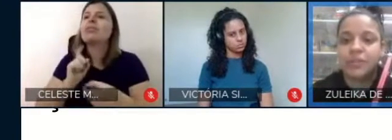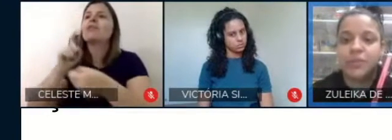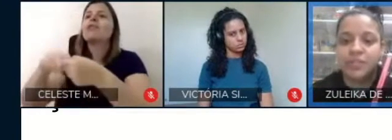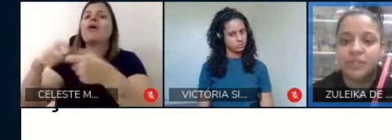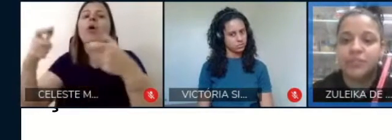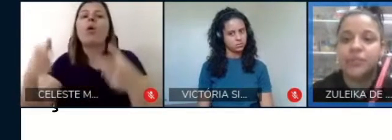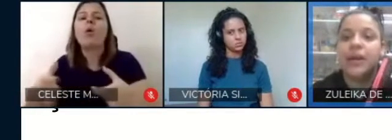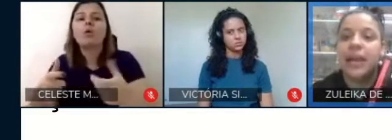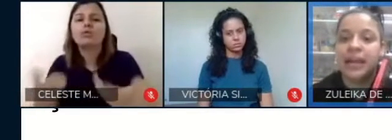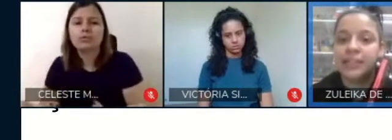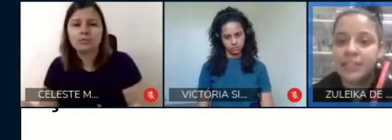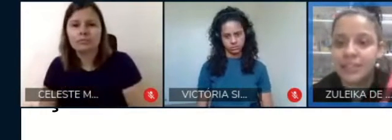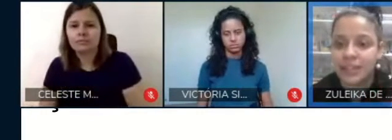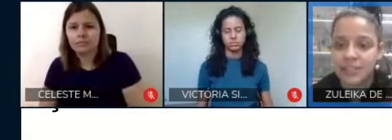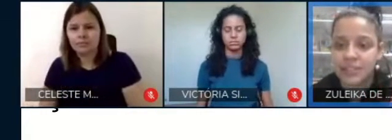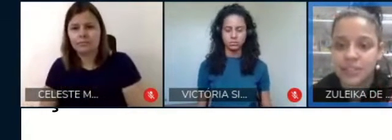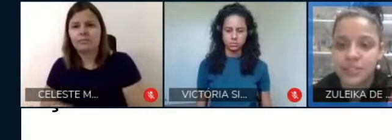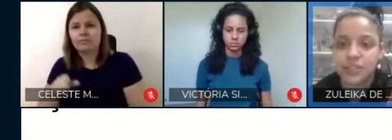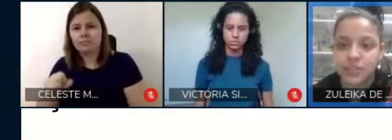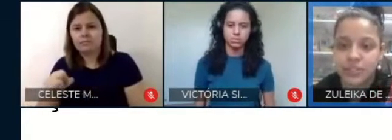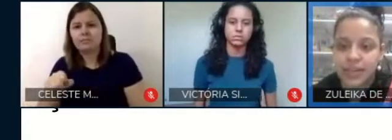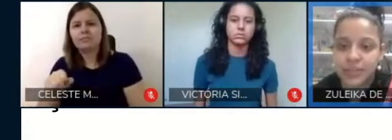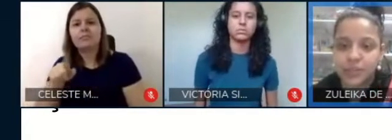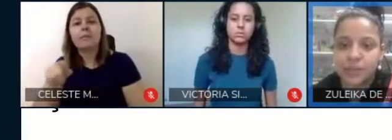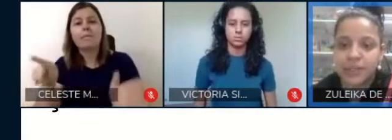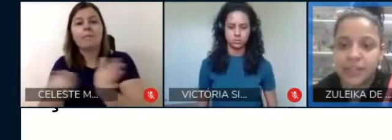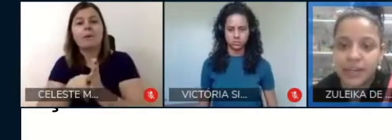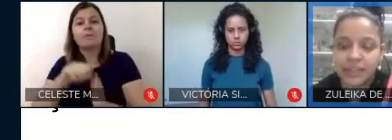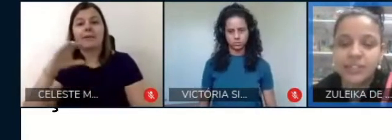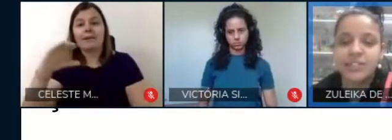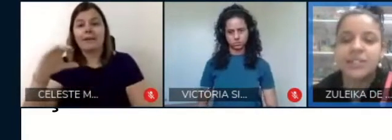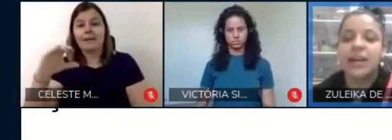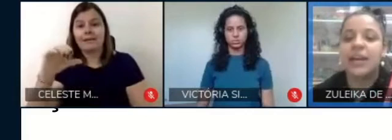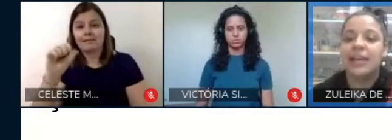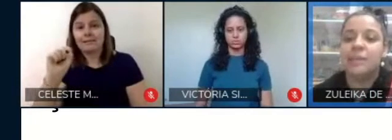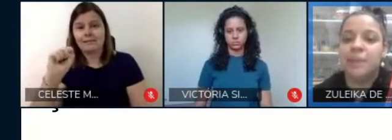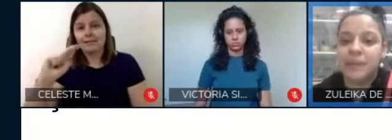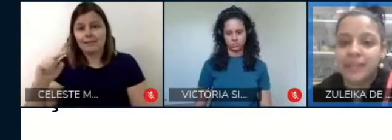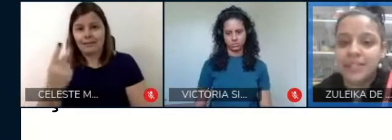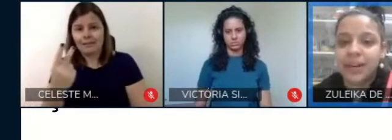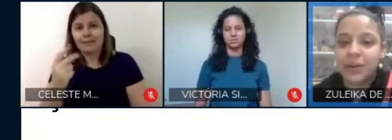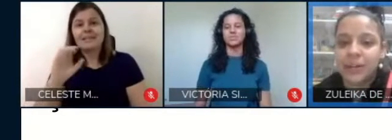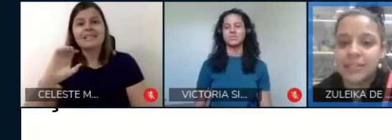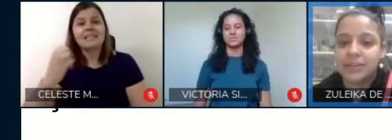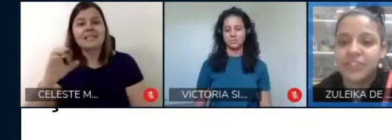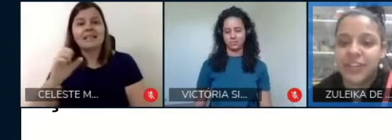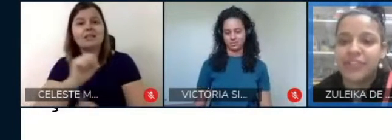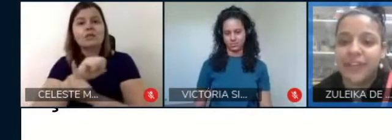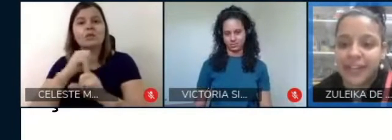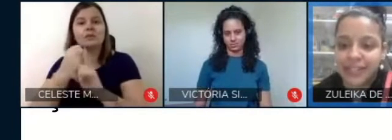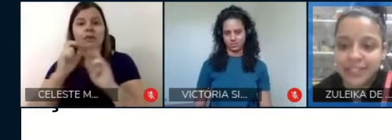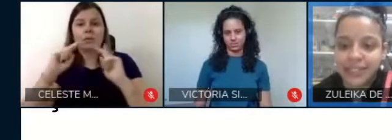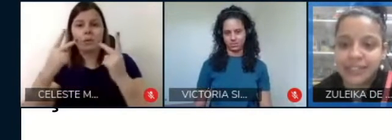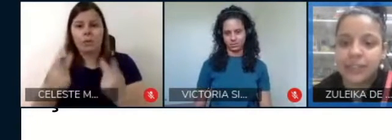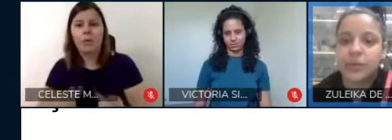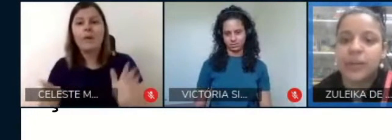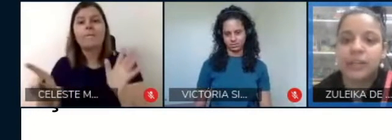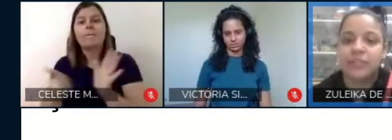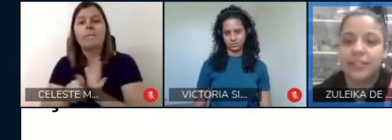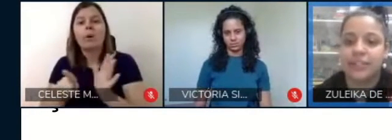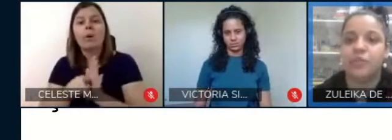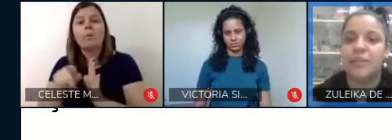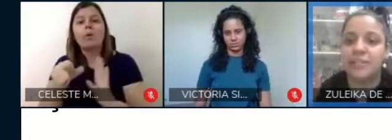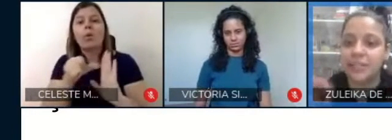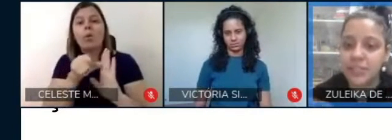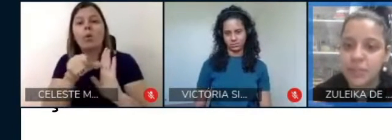esse material específico é das Ciências Sociais e Humanidades, ele pertence à coleção de referência,